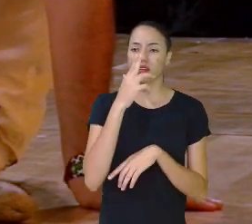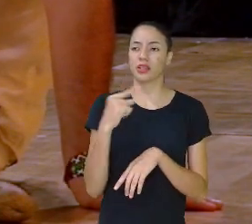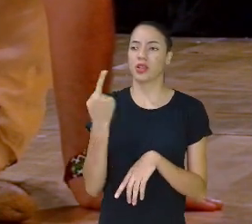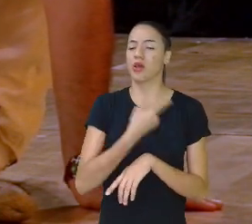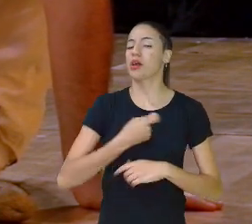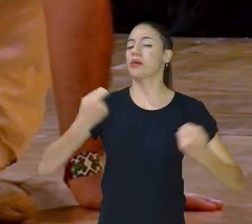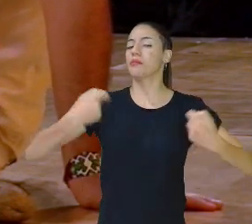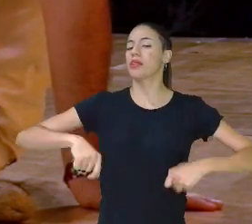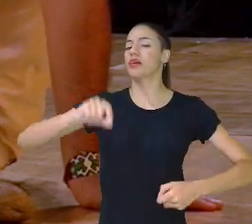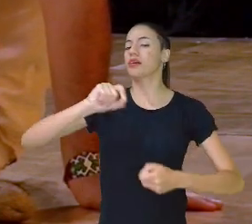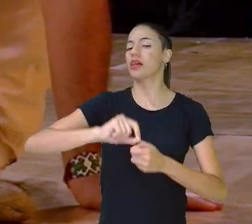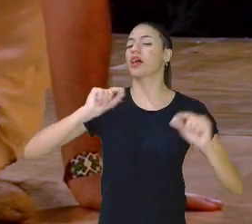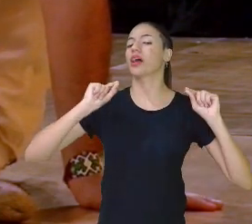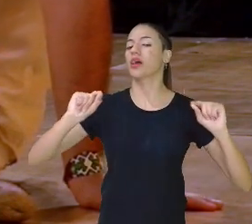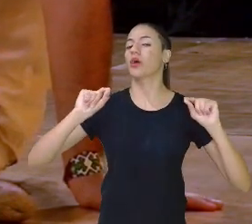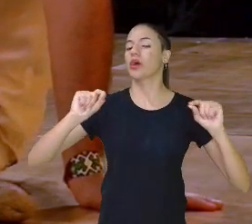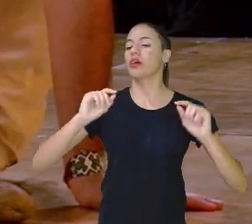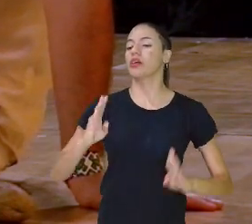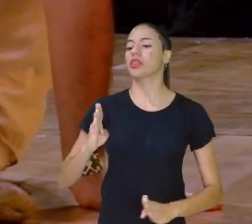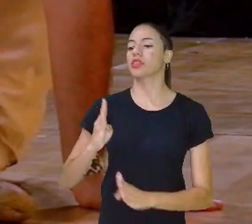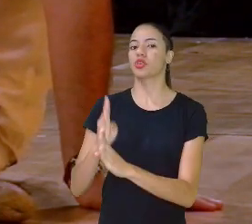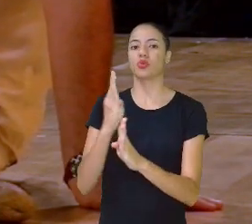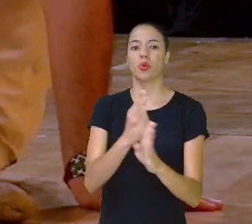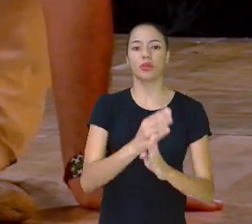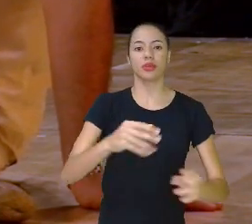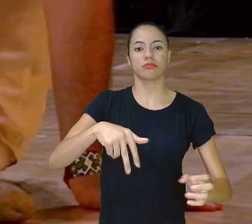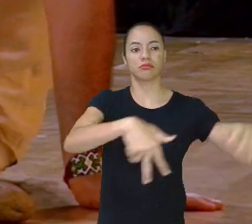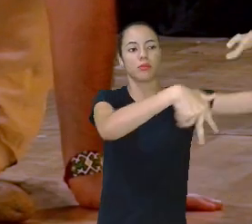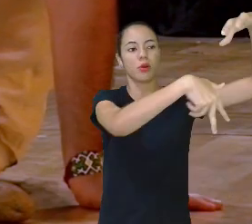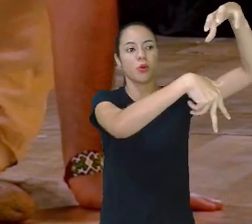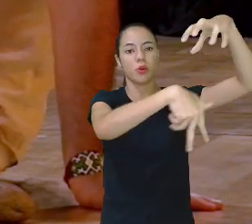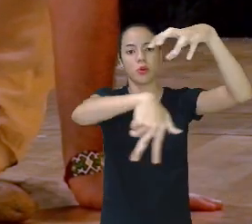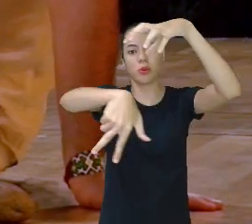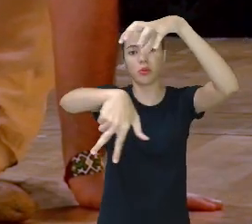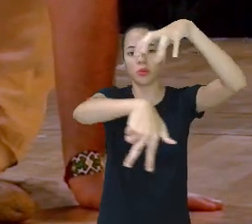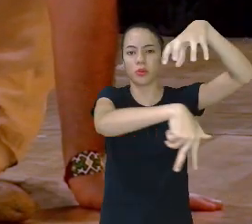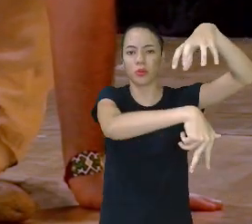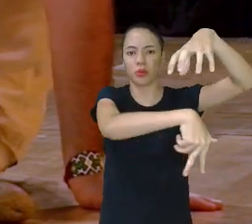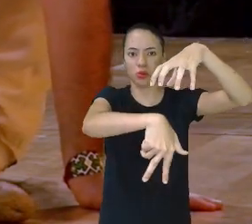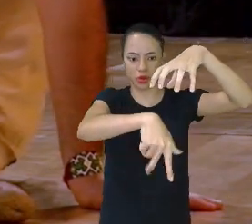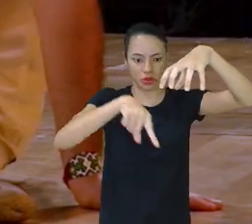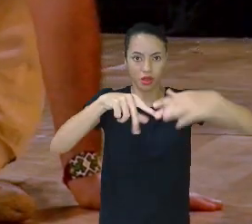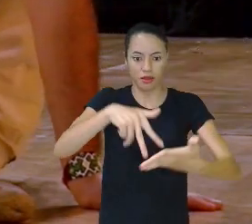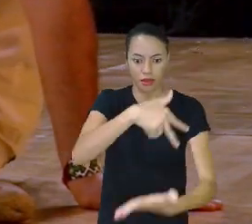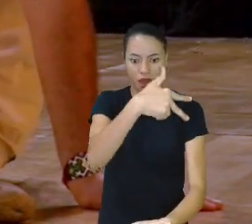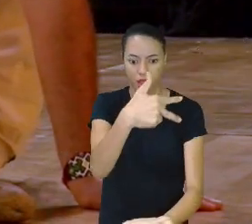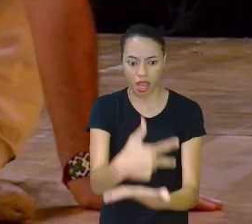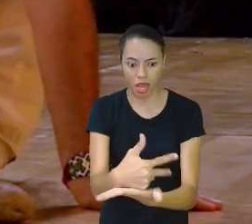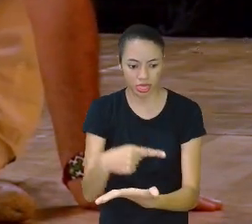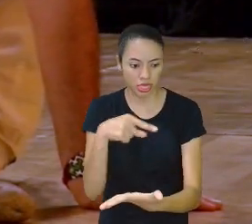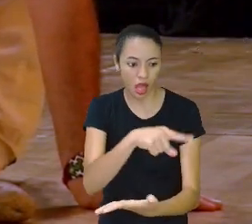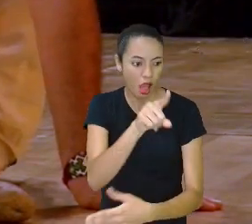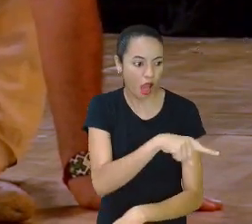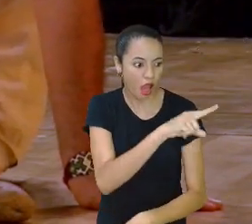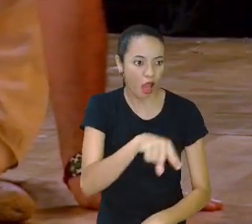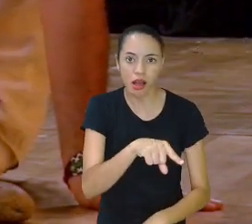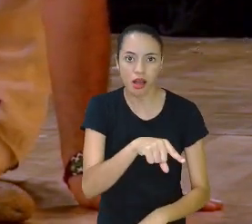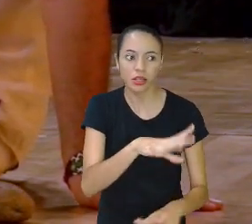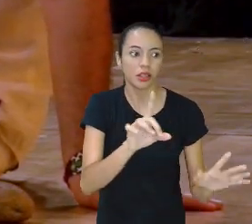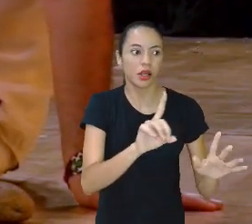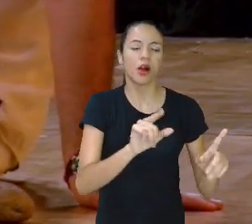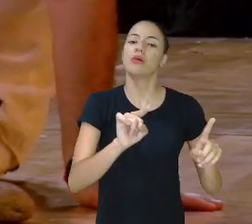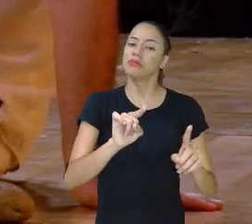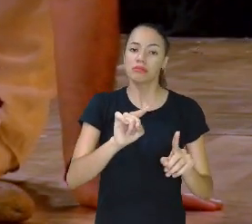fazer é descobrir um paraquedas. Não eliminar a queda, mas inventar e